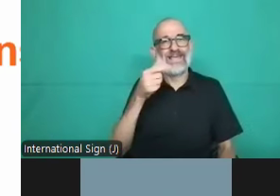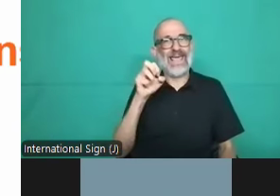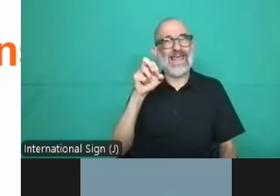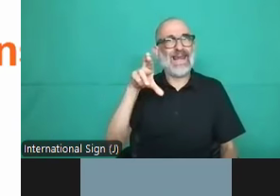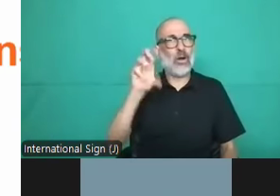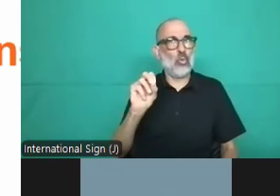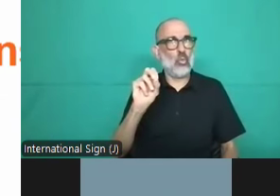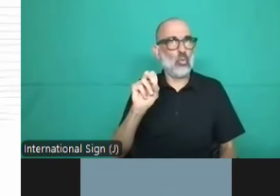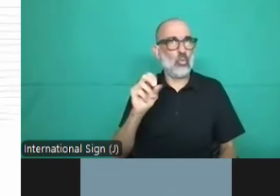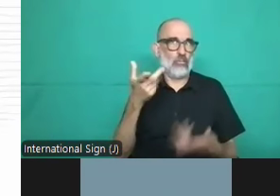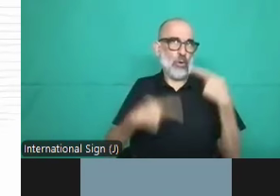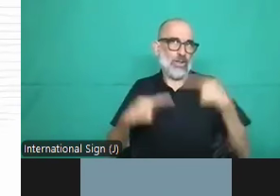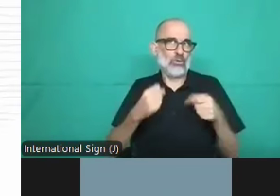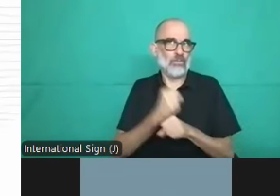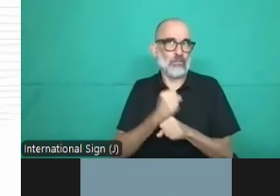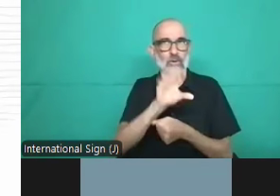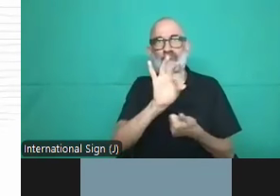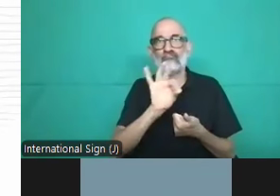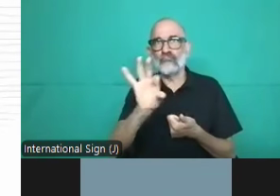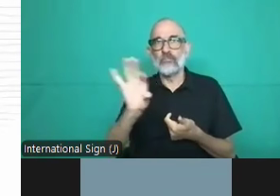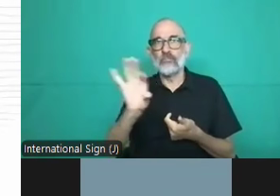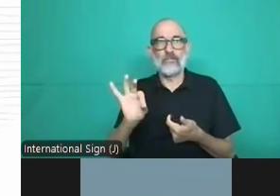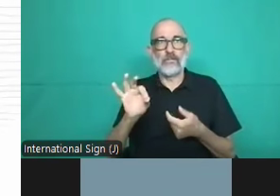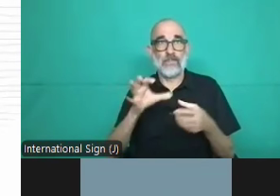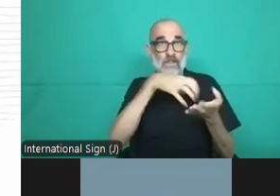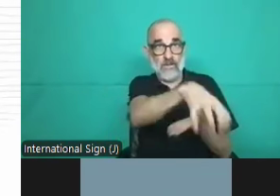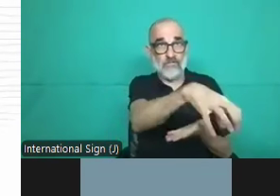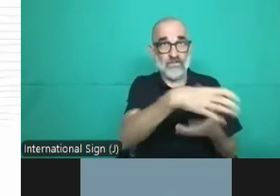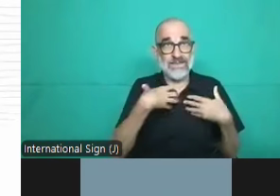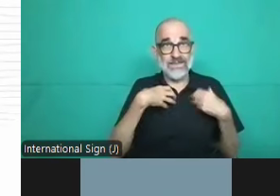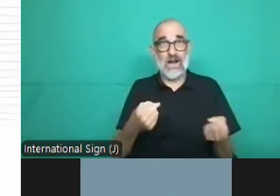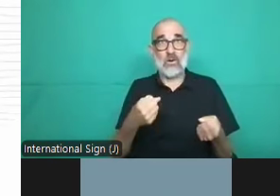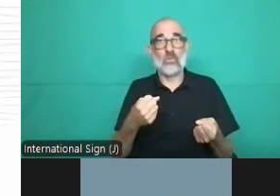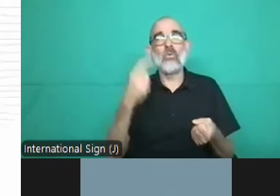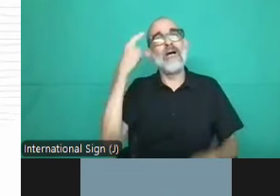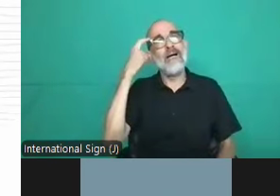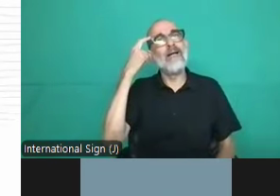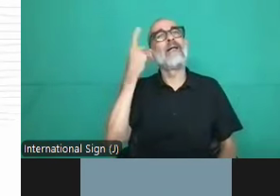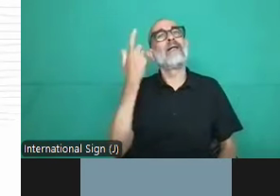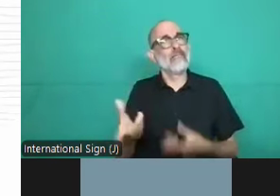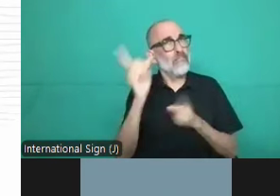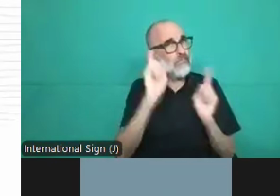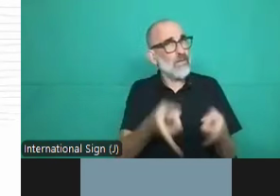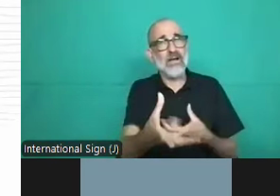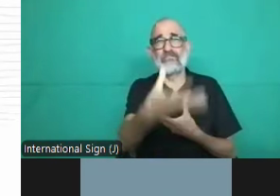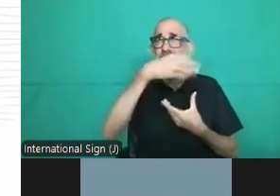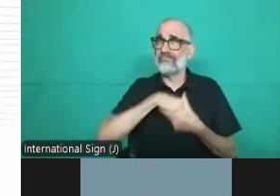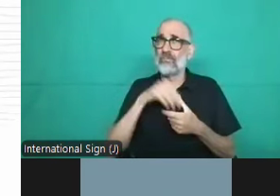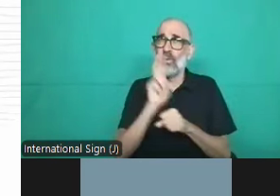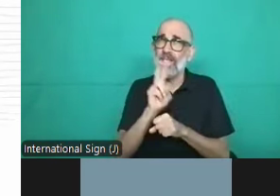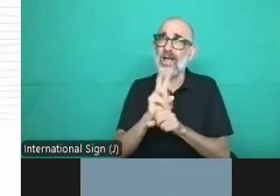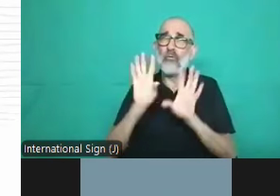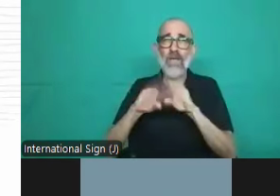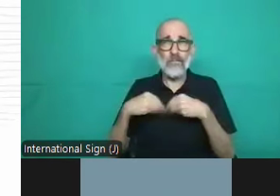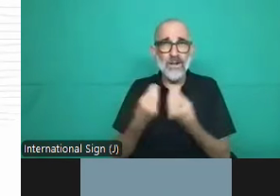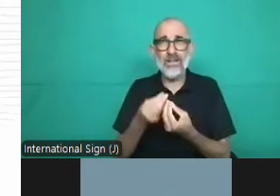recursos políticas humanos. de recursos humanos. En ese sentido, la Nesse OPS tiene sentido, a áreas OPAS tem priorizadas de áreas